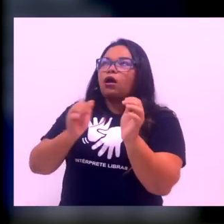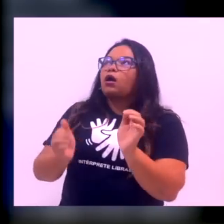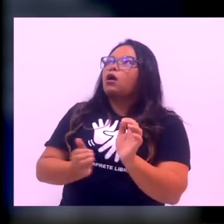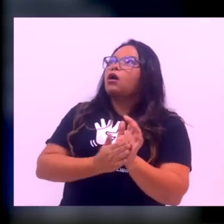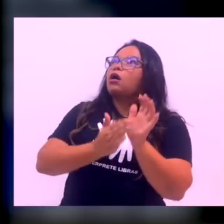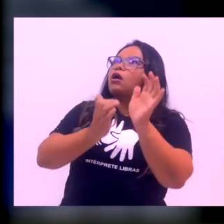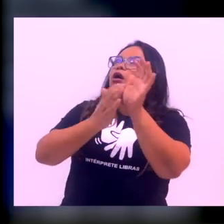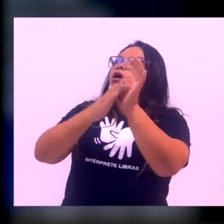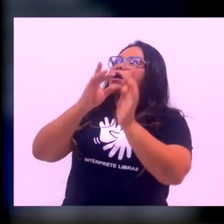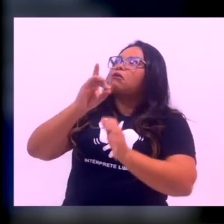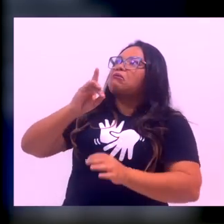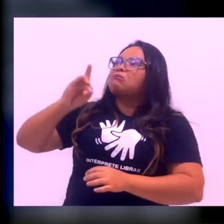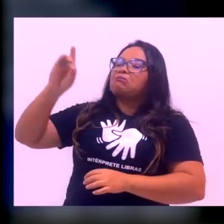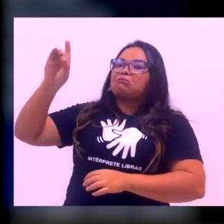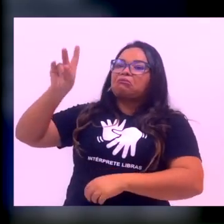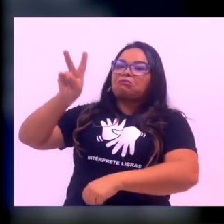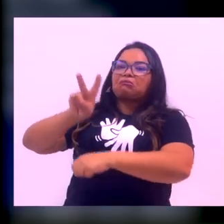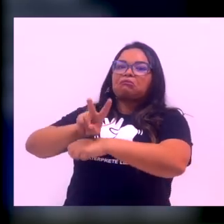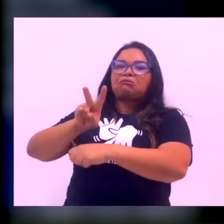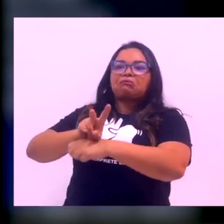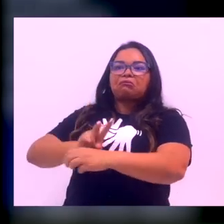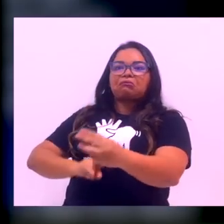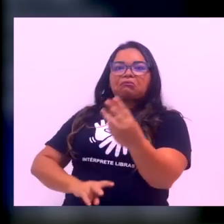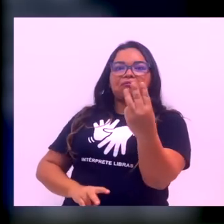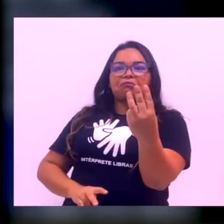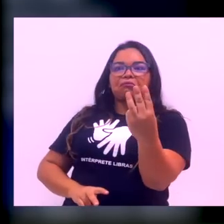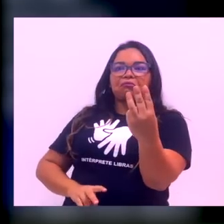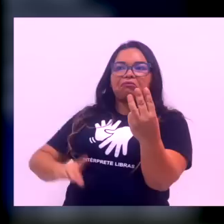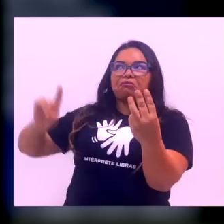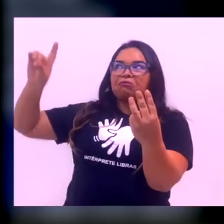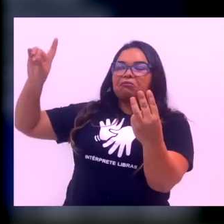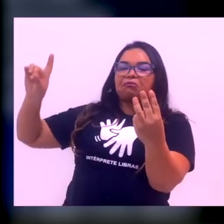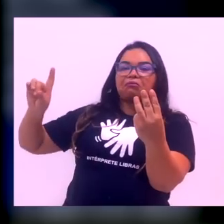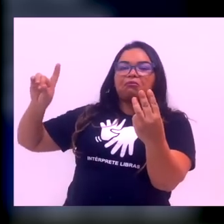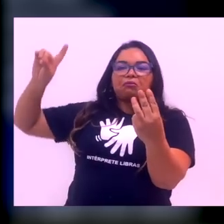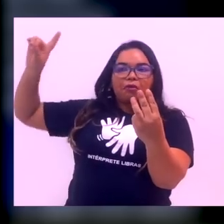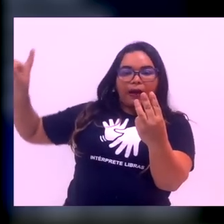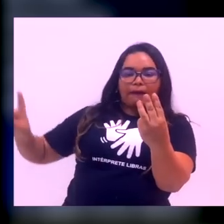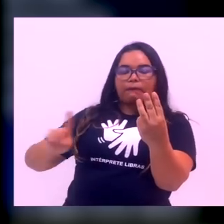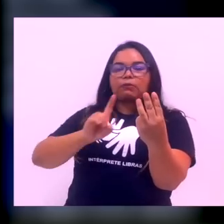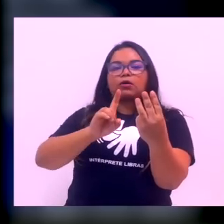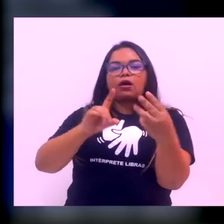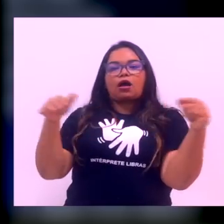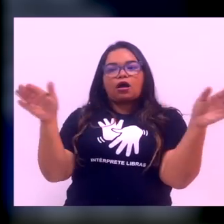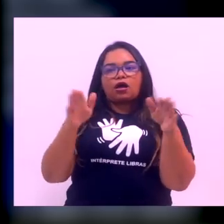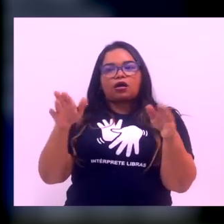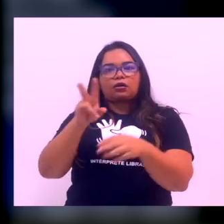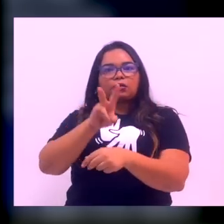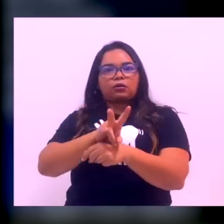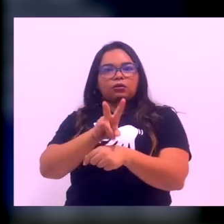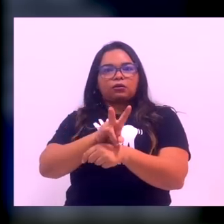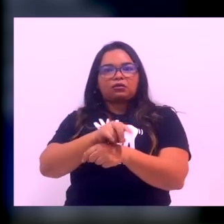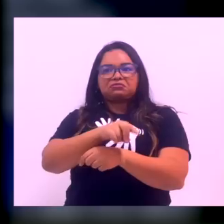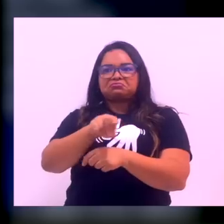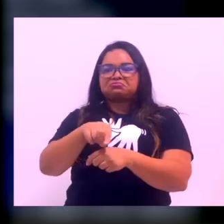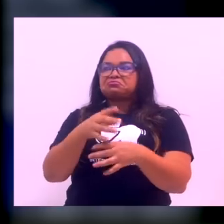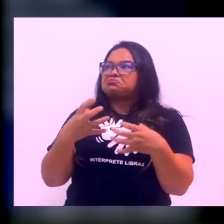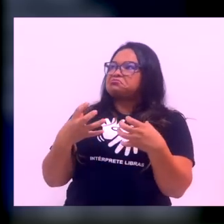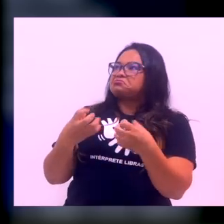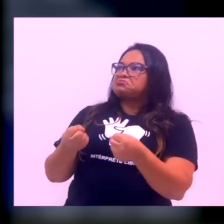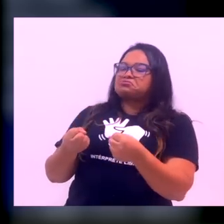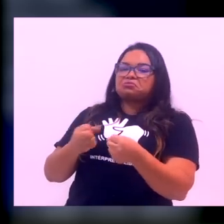seja o Deus de Sadraque, Mesaque e Abednego, que enviou o seu anjo e que resgatou os seus servos. Eles confiaram nele